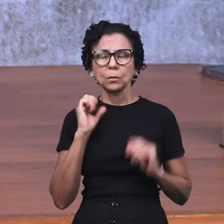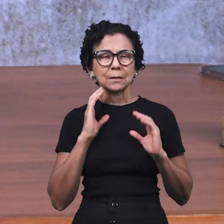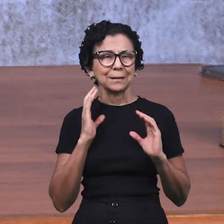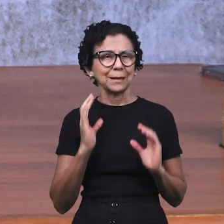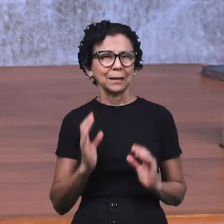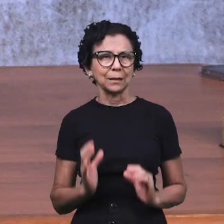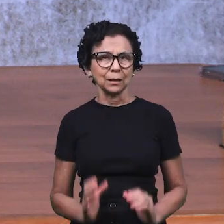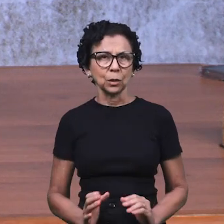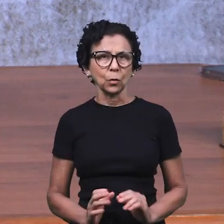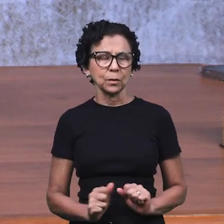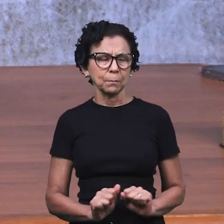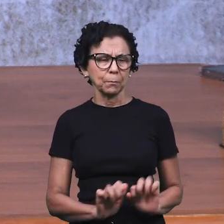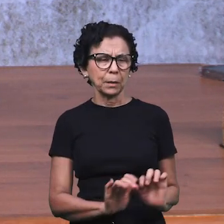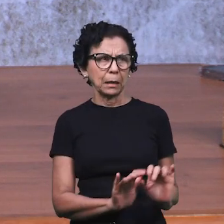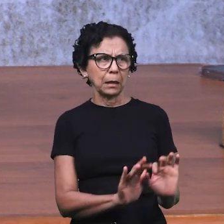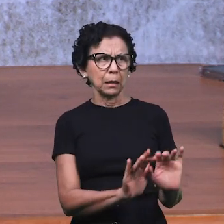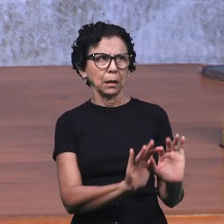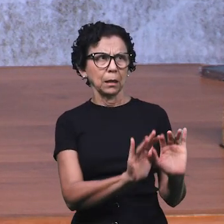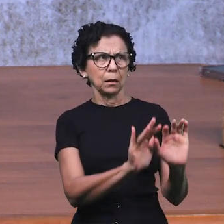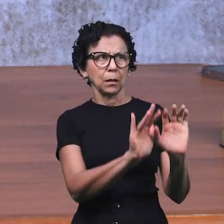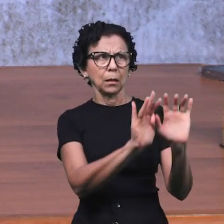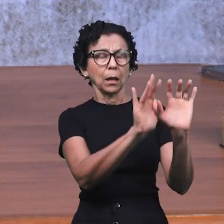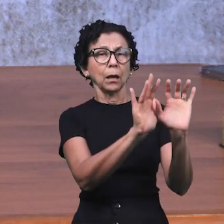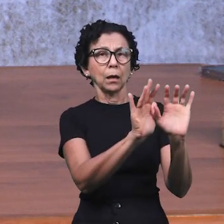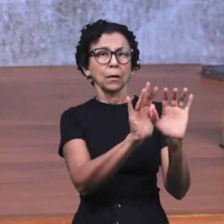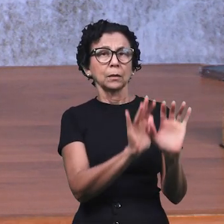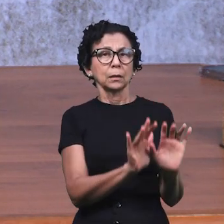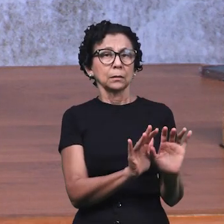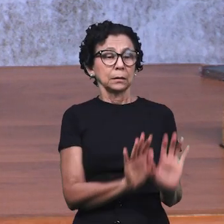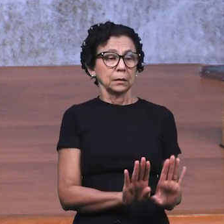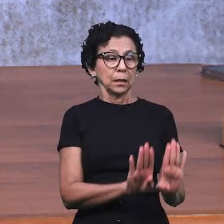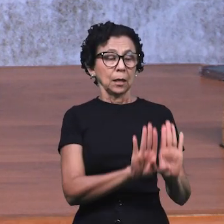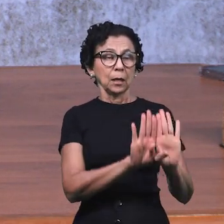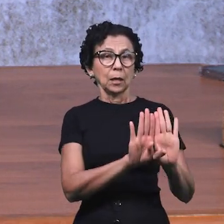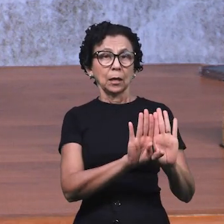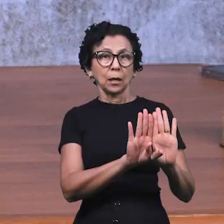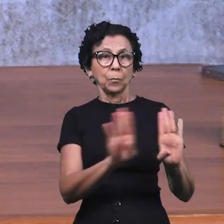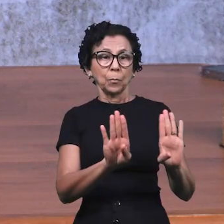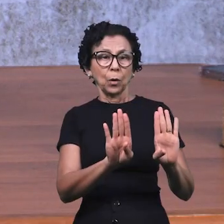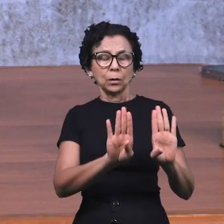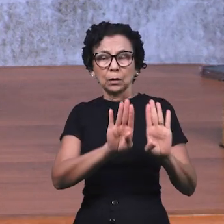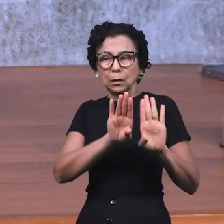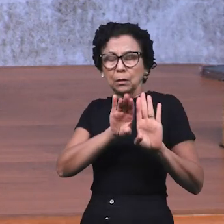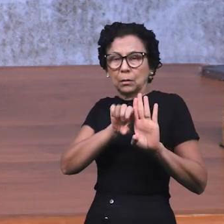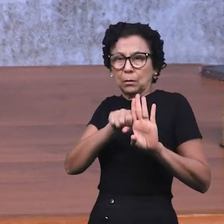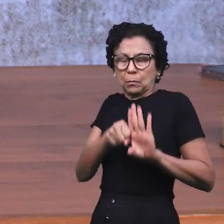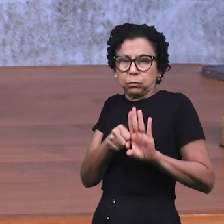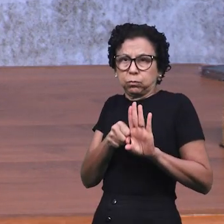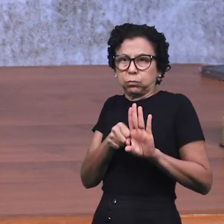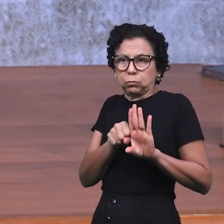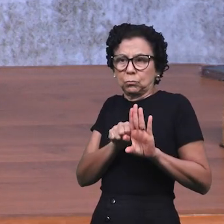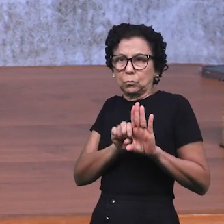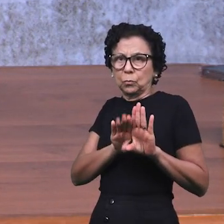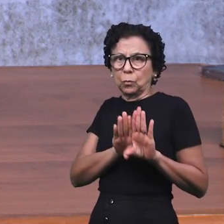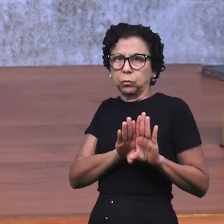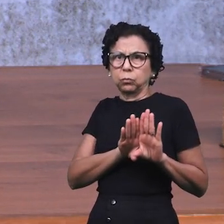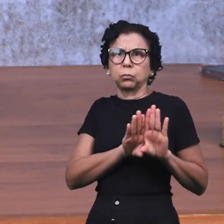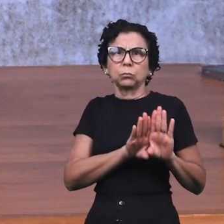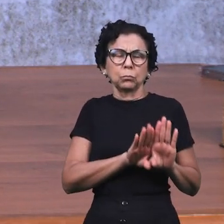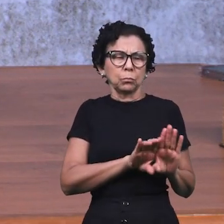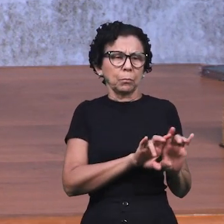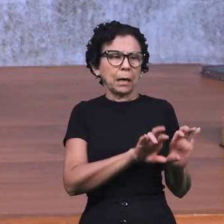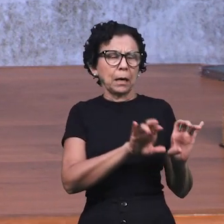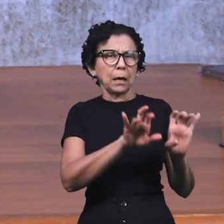da cidade se acolheram a ela e fecharam após si as portas e subiram